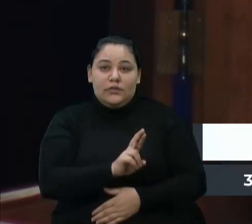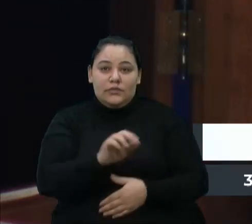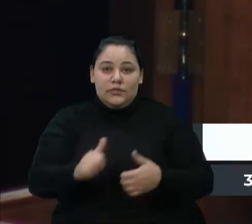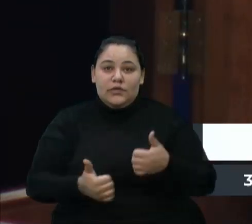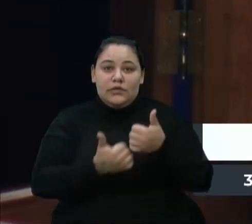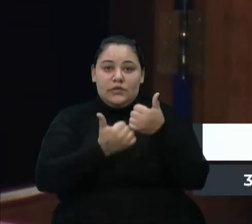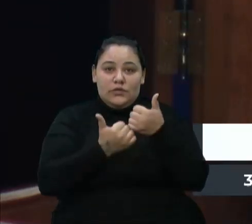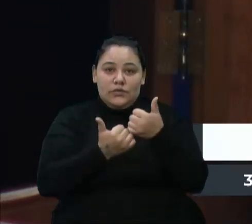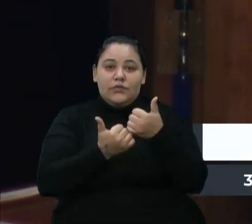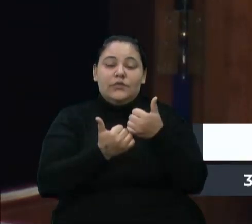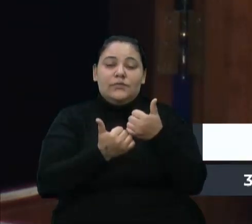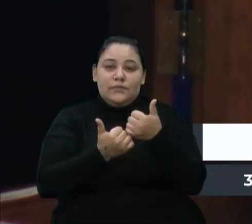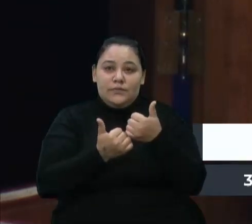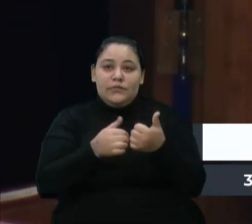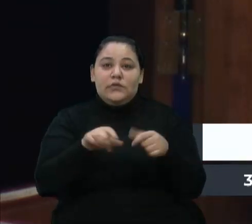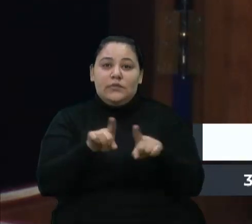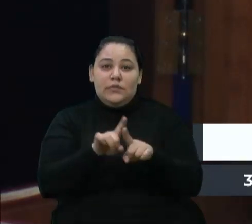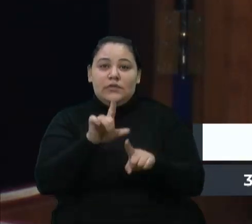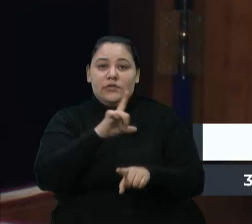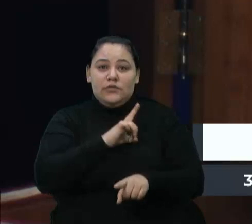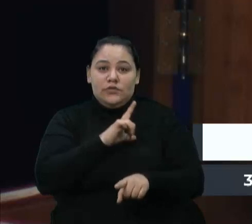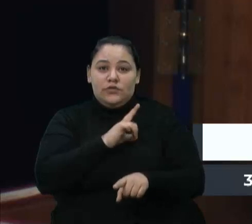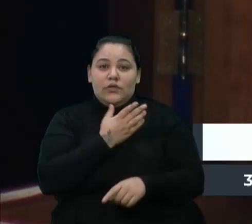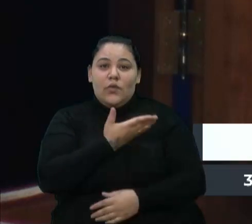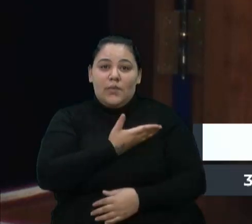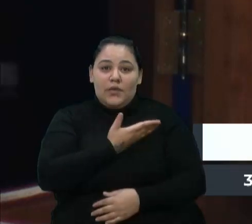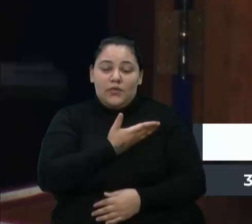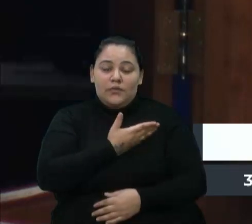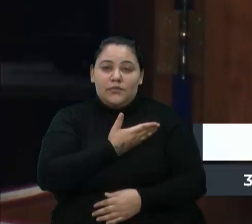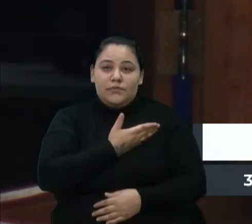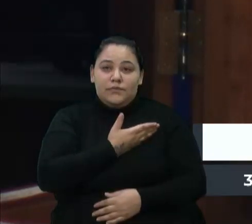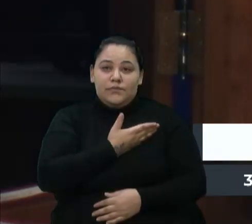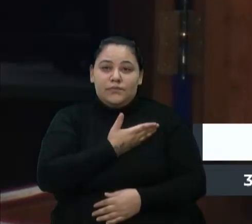assessores, também tinha o nosso amigo